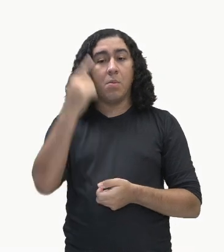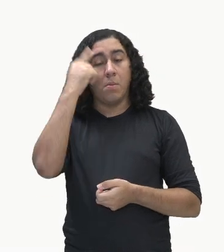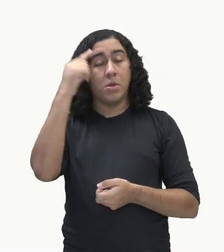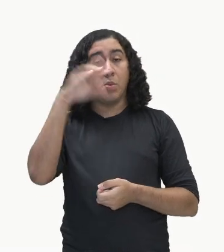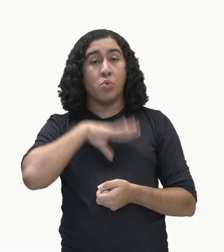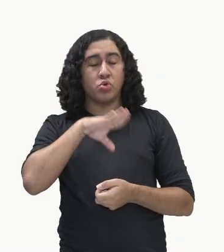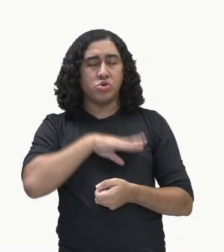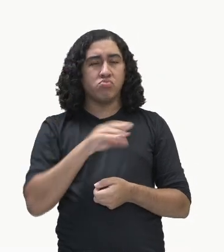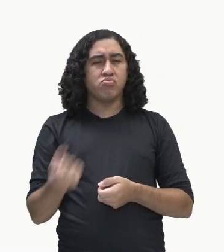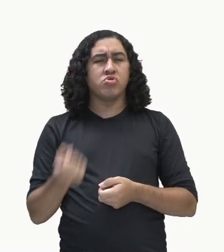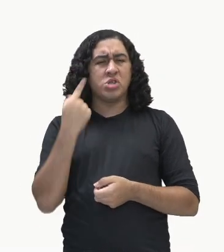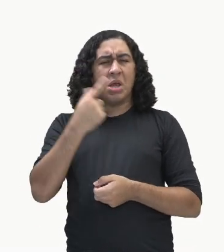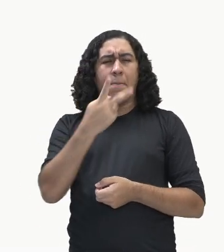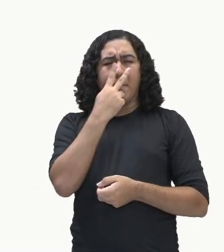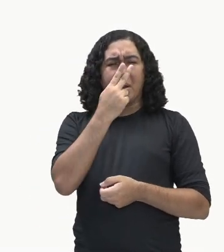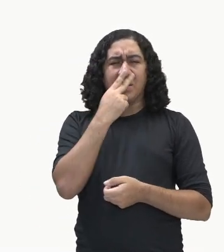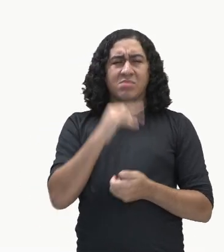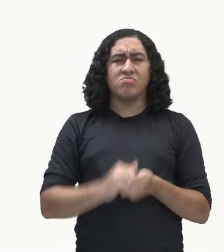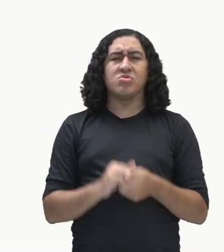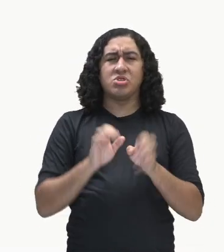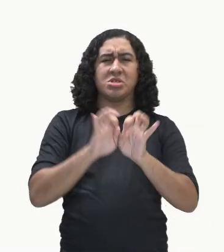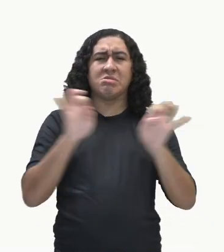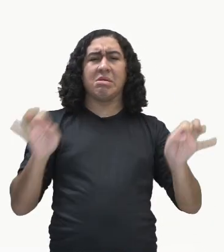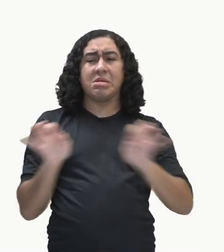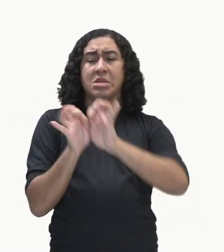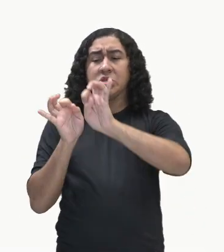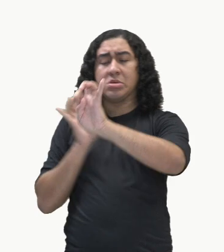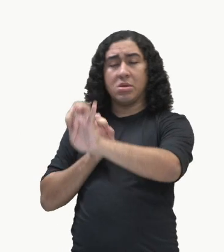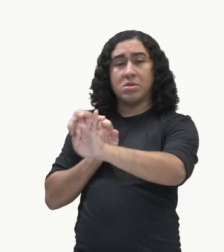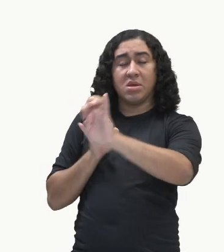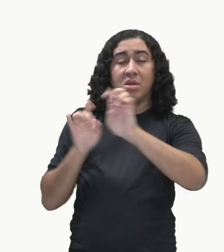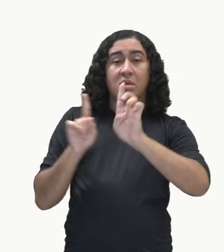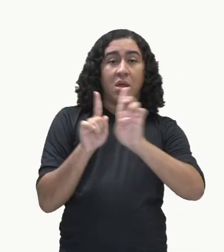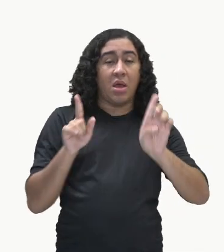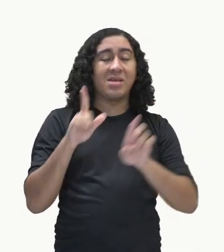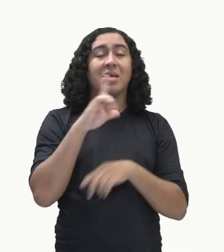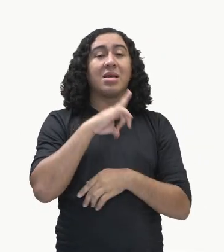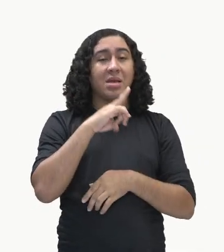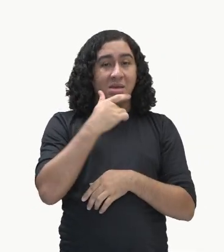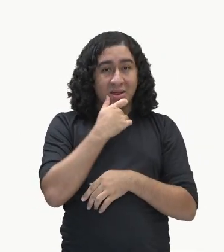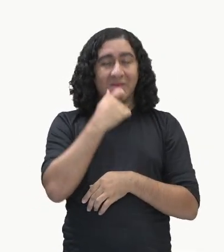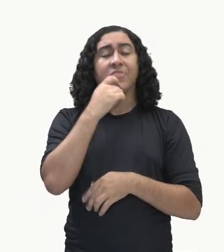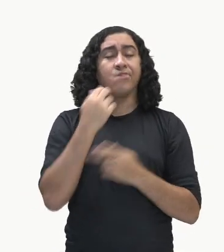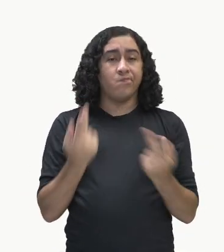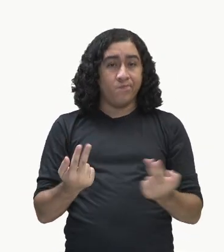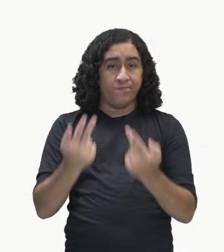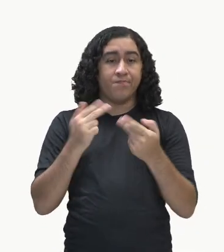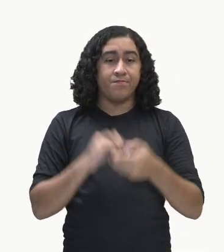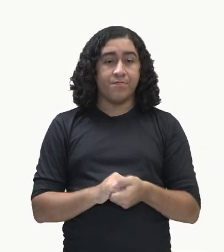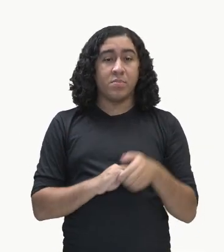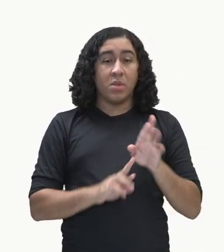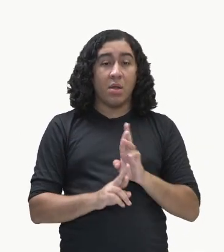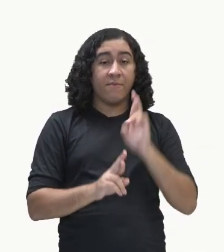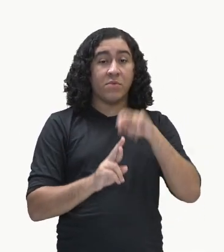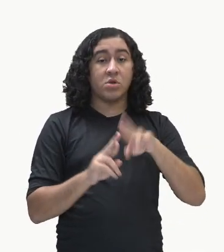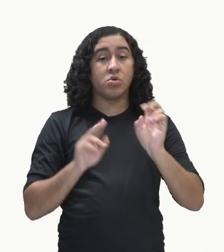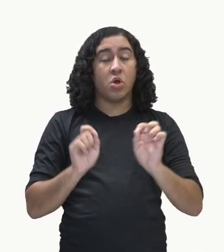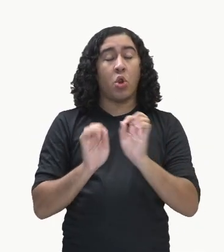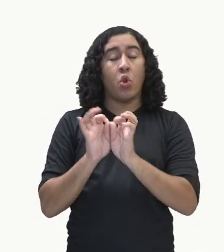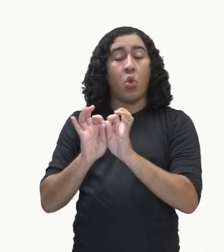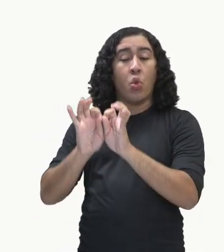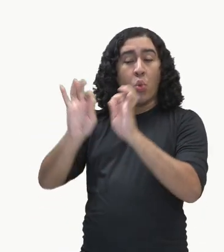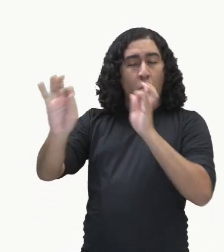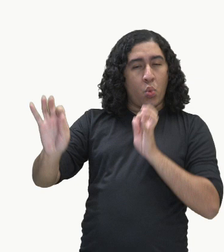pouquinho estranho, né? Distante na distância, né? Mas é isso em língua inglesa. Então, eu me refiro a algo longe,